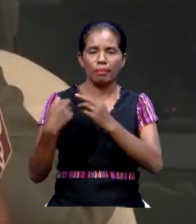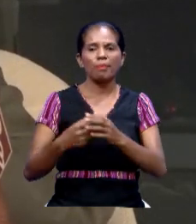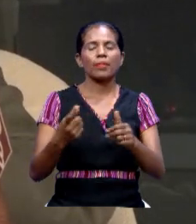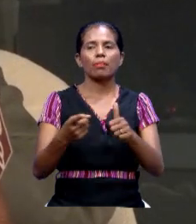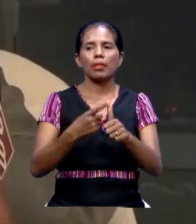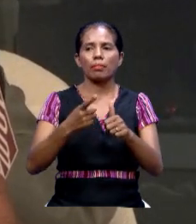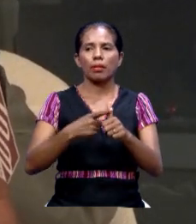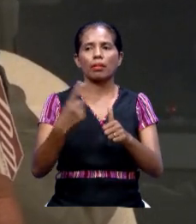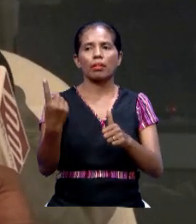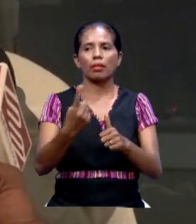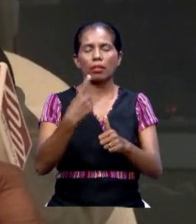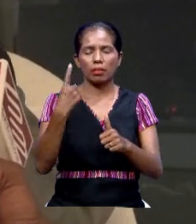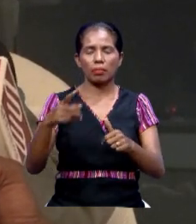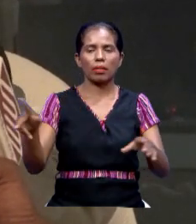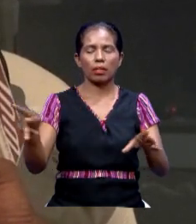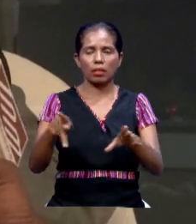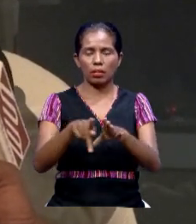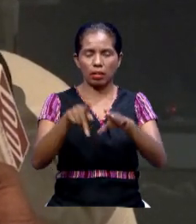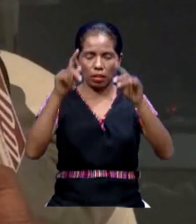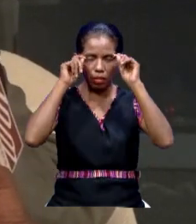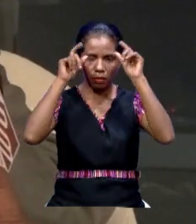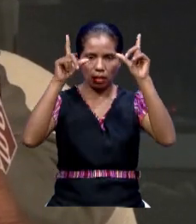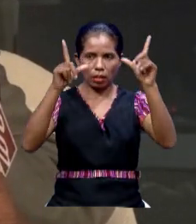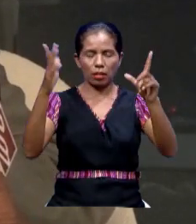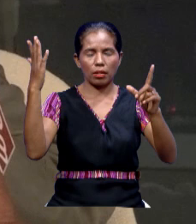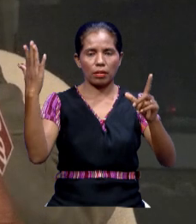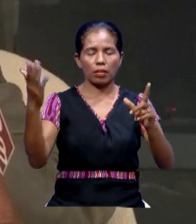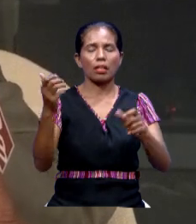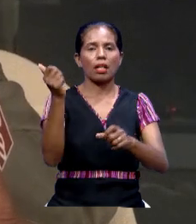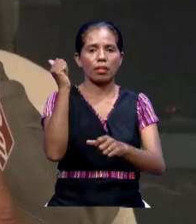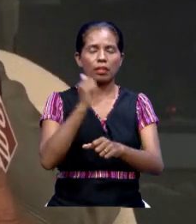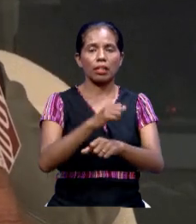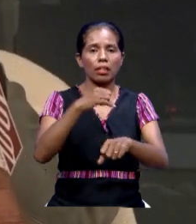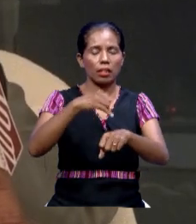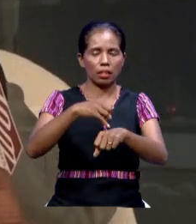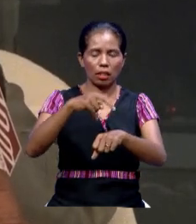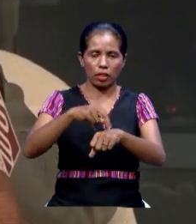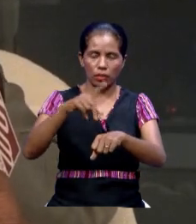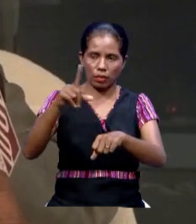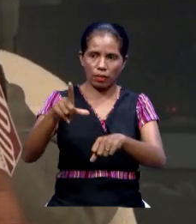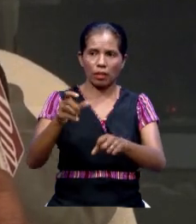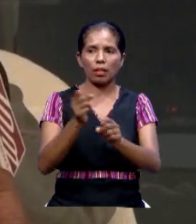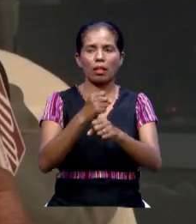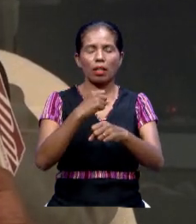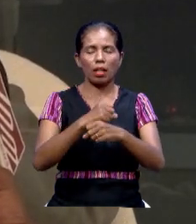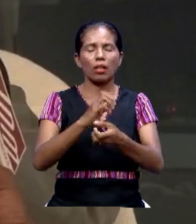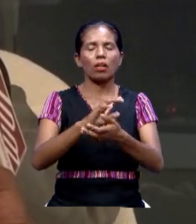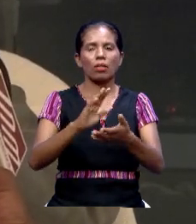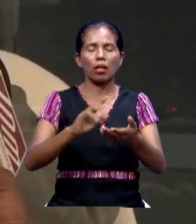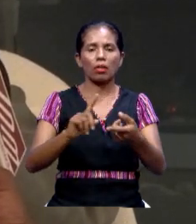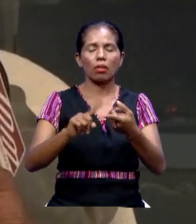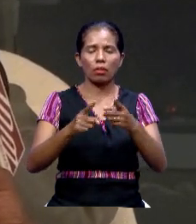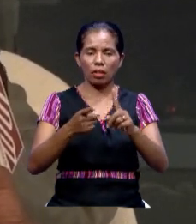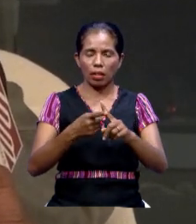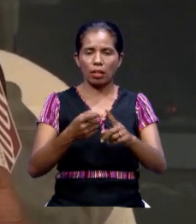Primeiro, sempre marca a presença de Timor-Leste e a agenda internacional. Halo amizade, amete amizade,